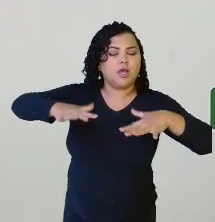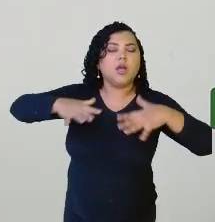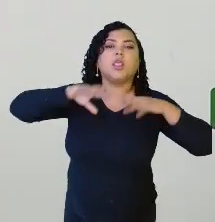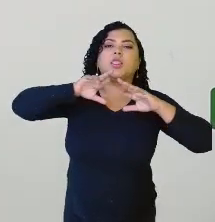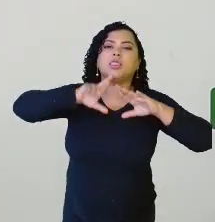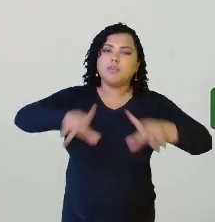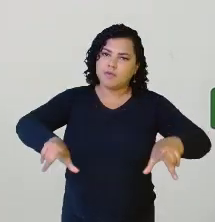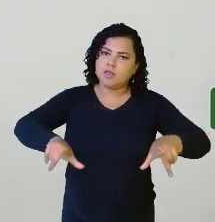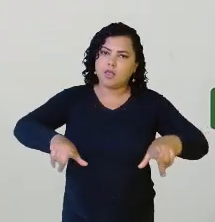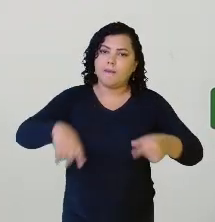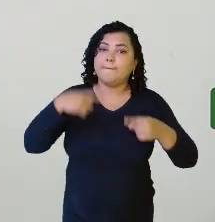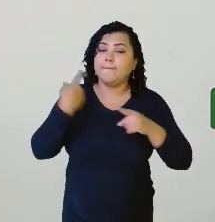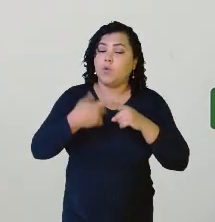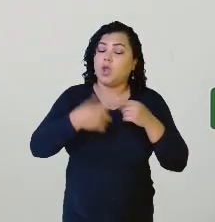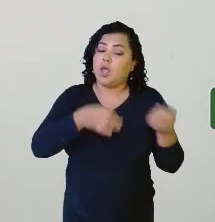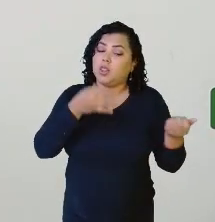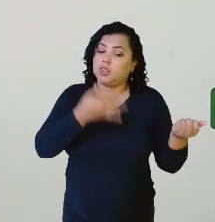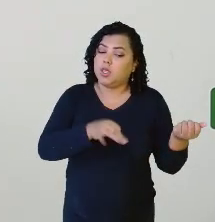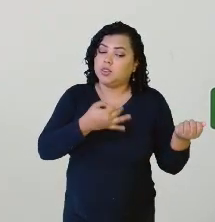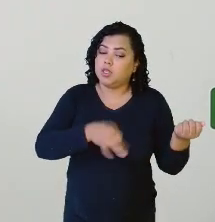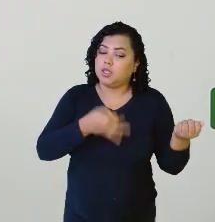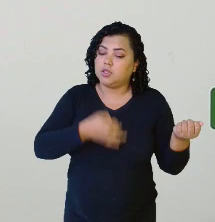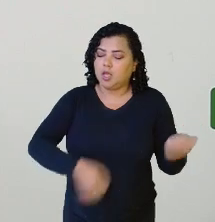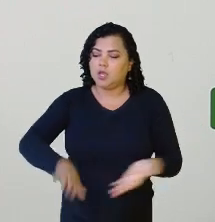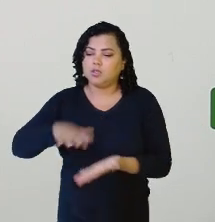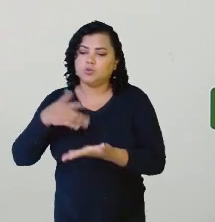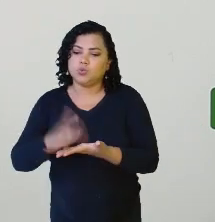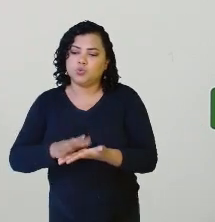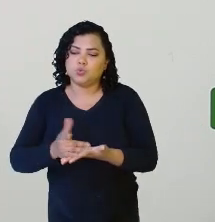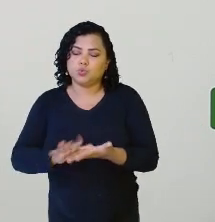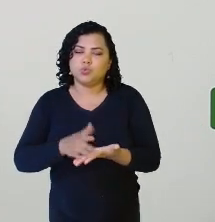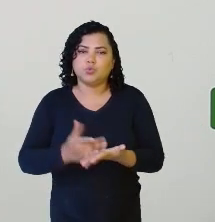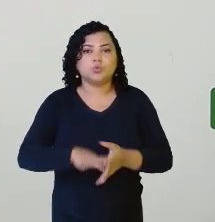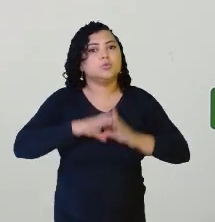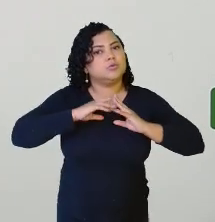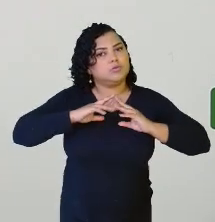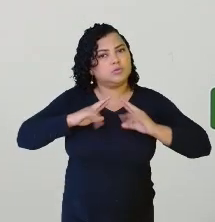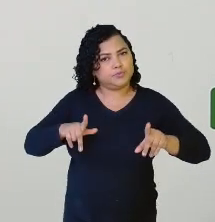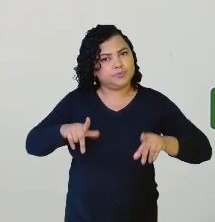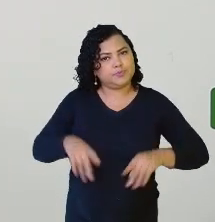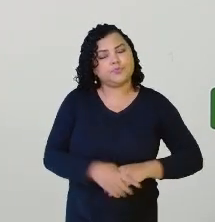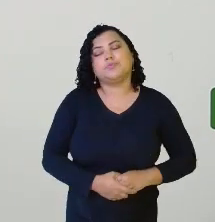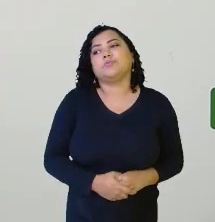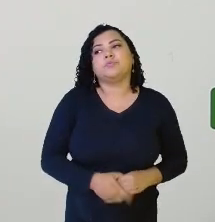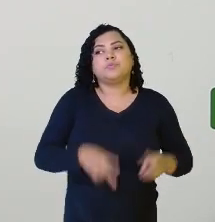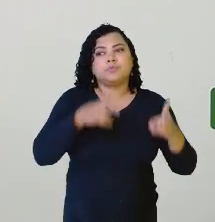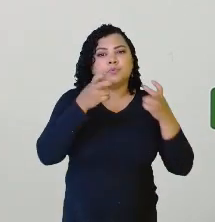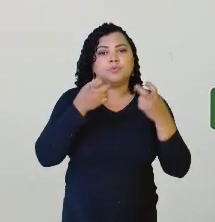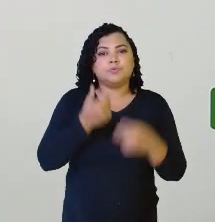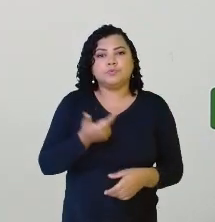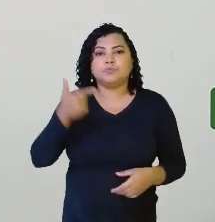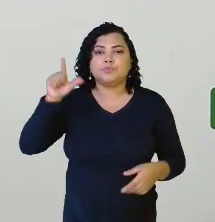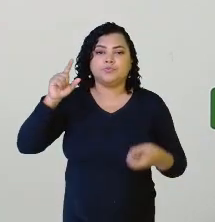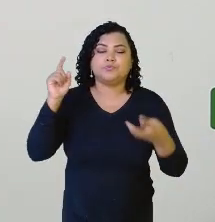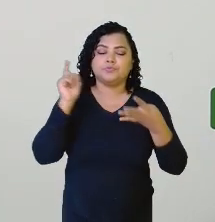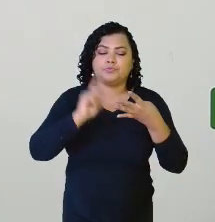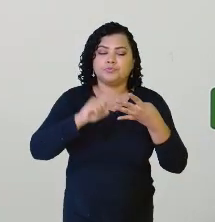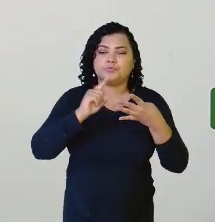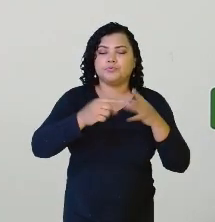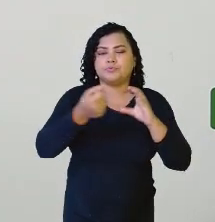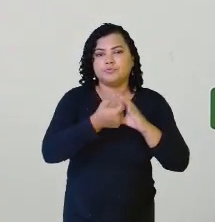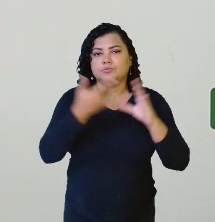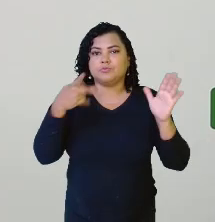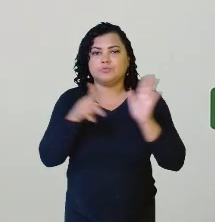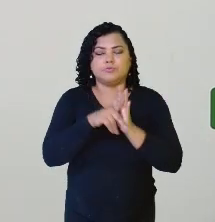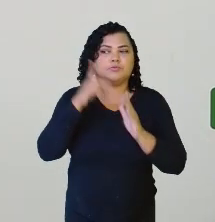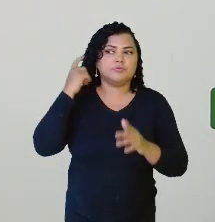não vai confundir, porque são timbres totalmente diferentes. E aí, nós vamos ver sobre outra propriedade do som agora,